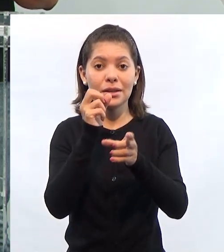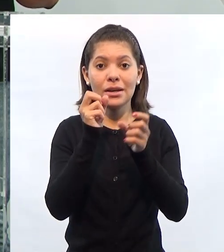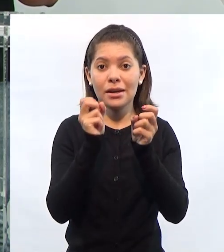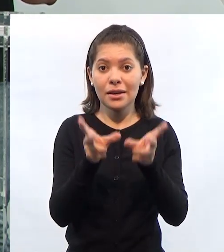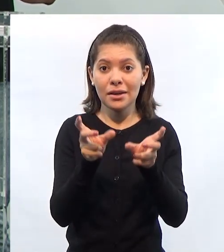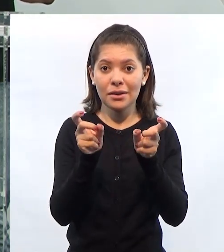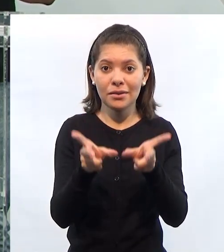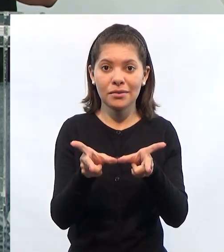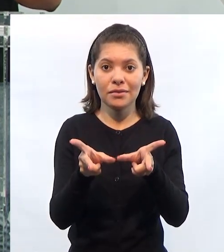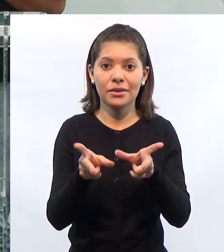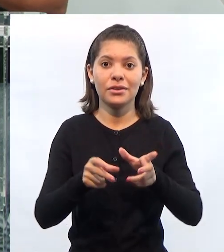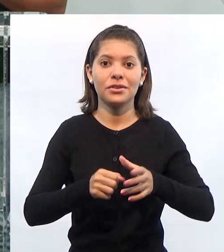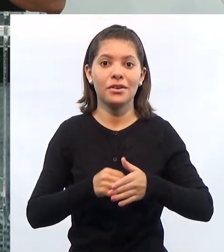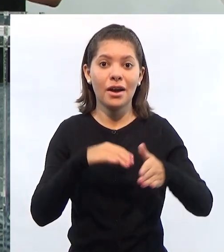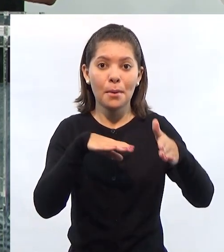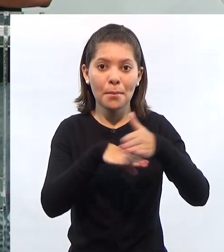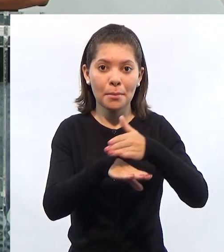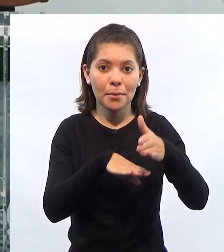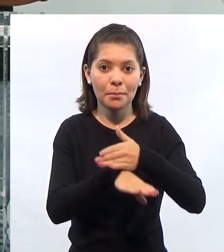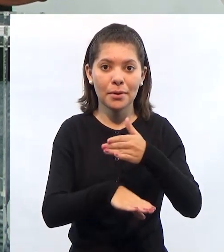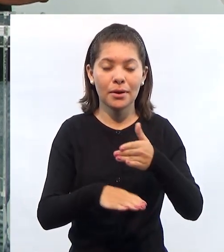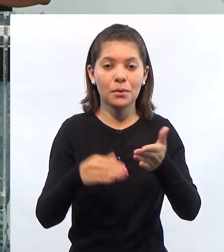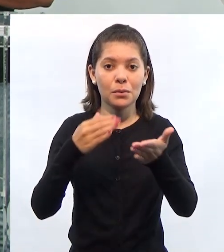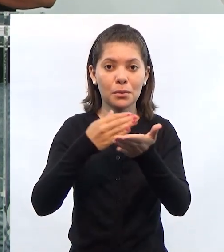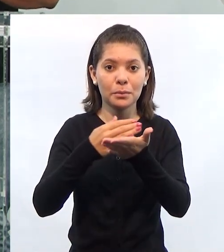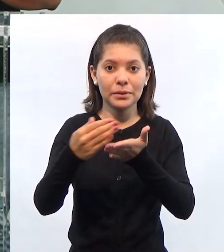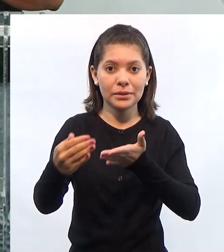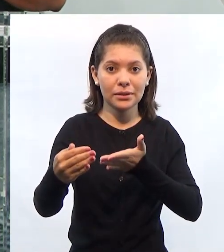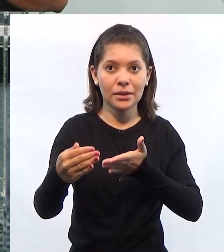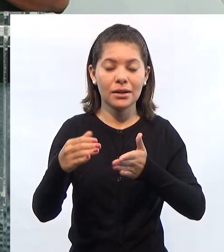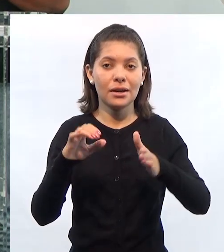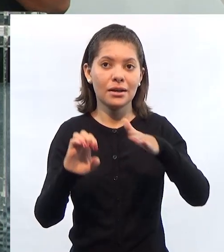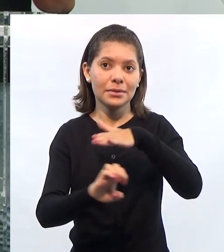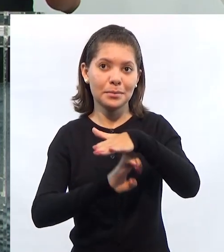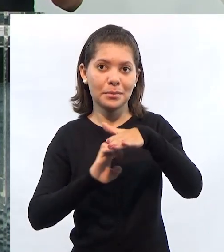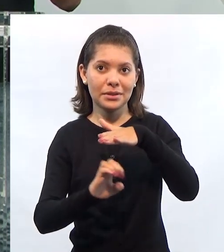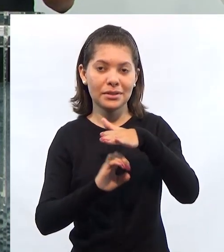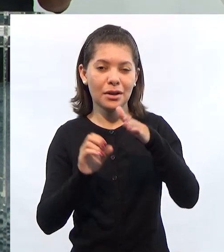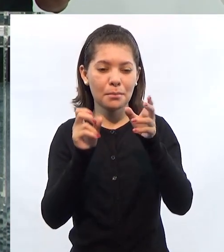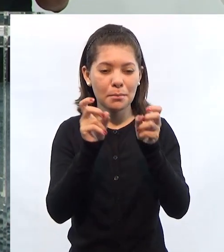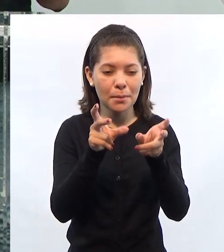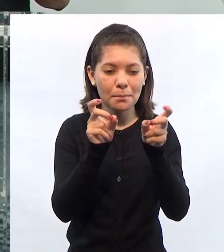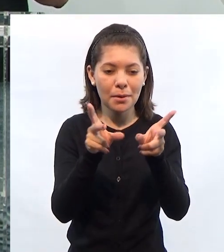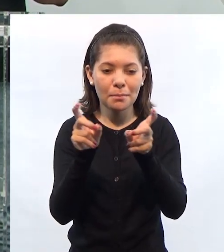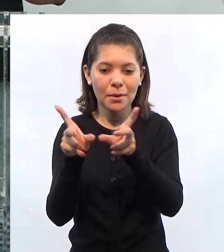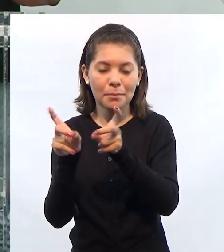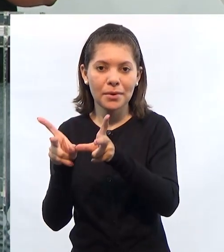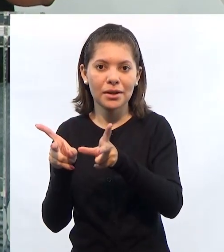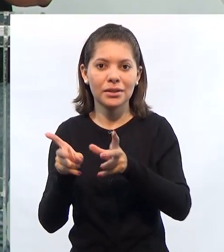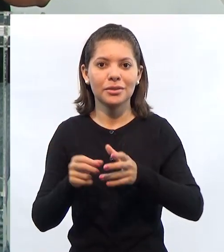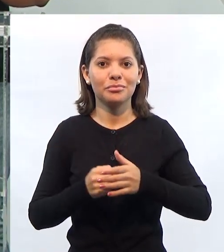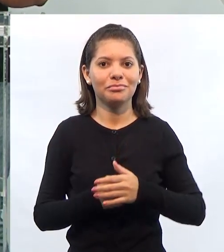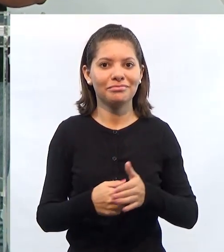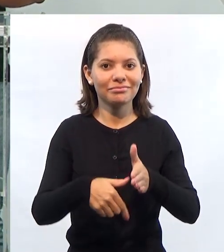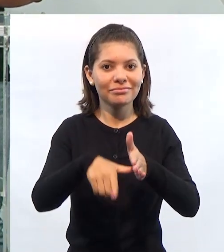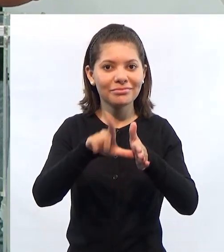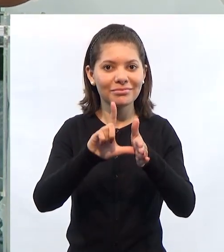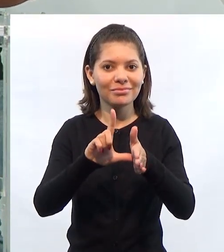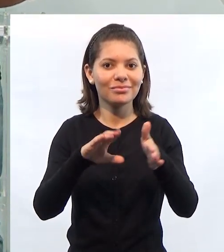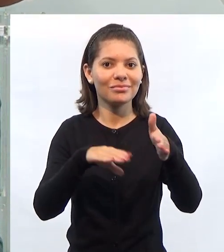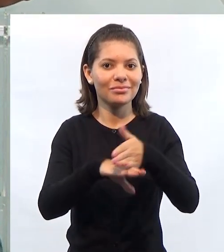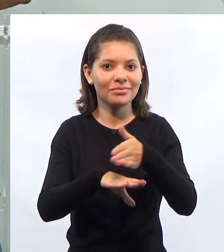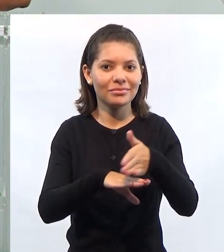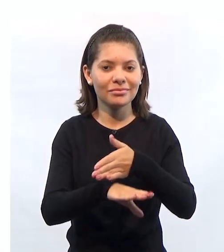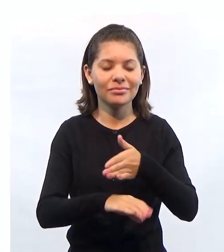um estoque. Quando eles começarem a demandar esses insumos, as empresas vão começar a vender aqueles estoques que eles tinham